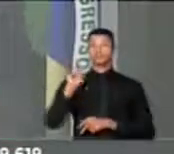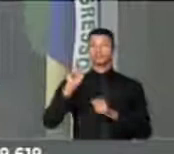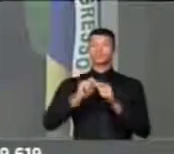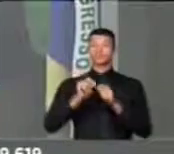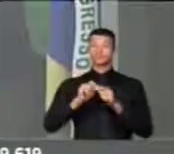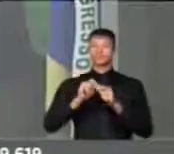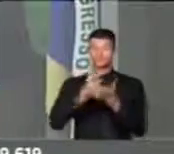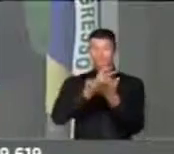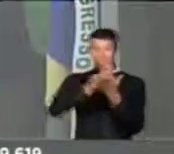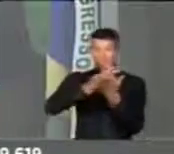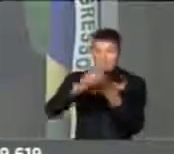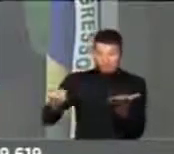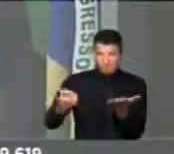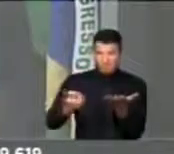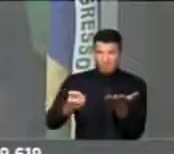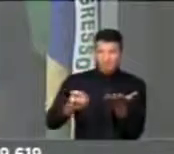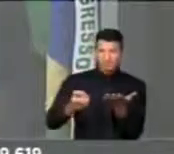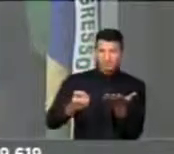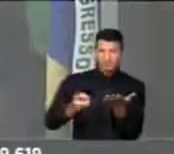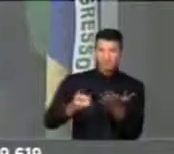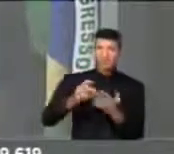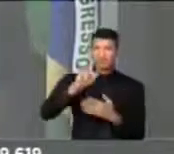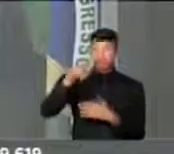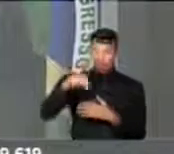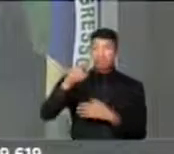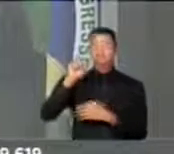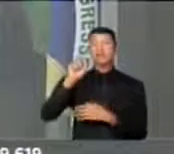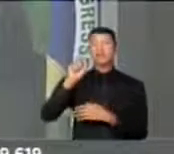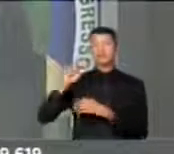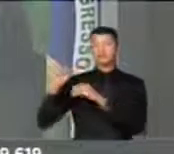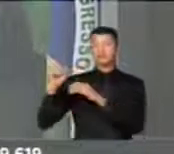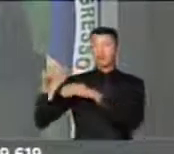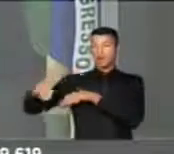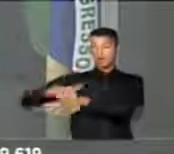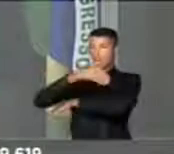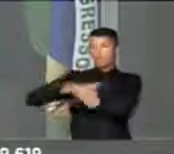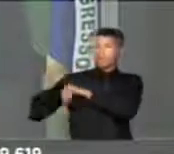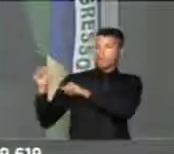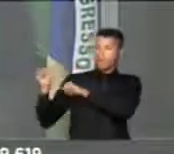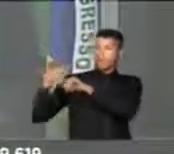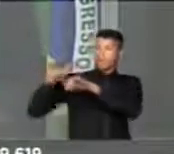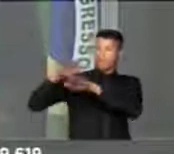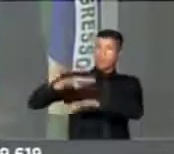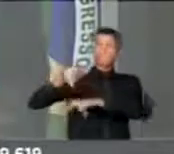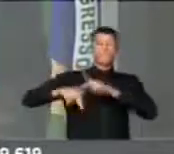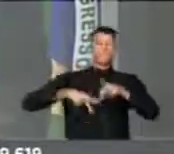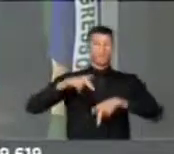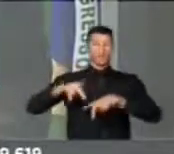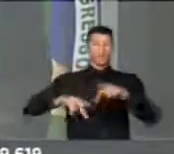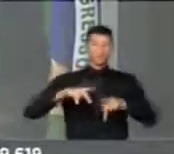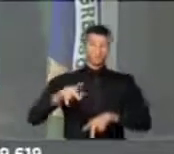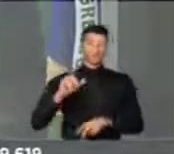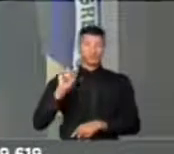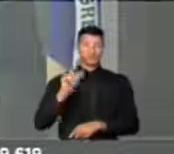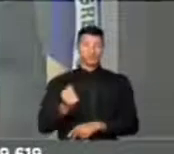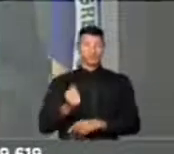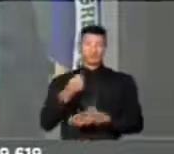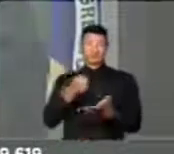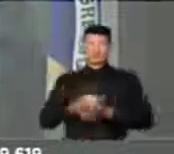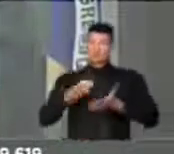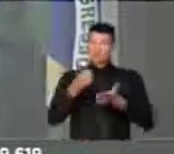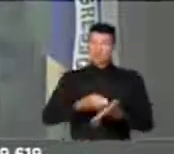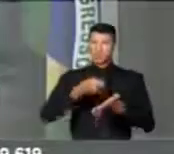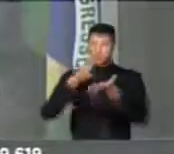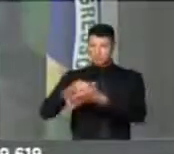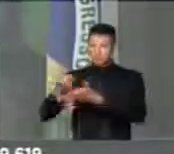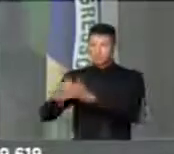faz impeachment são as ruas, é a população, que cobrou de cada